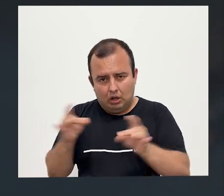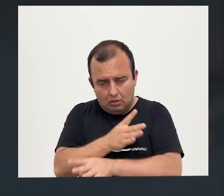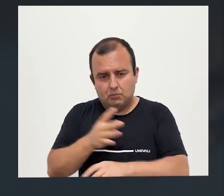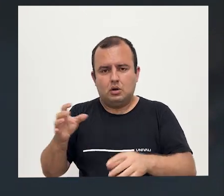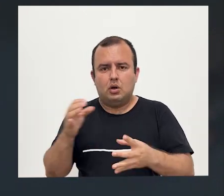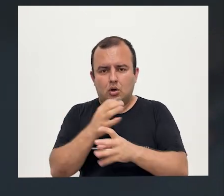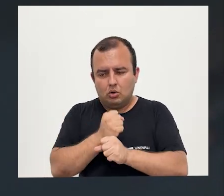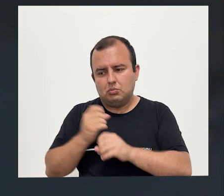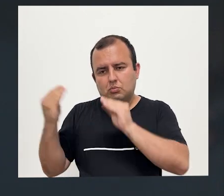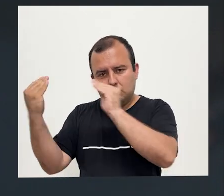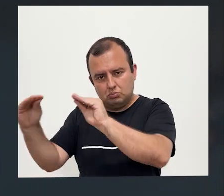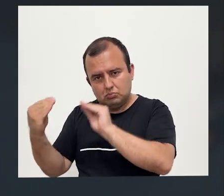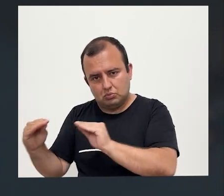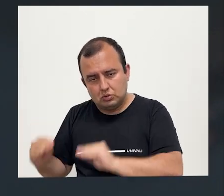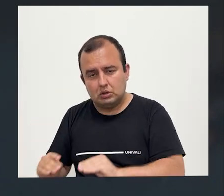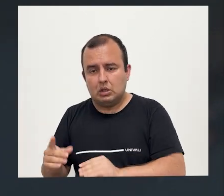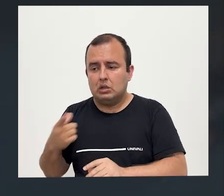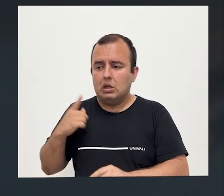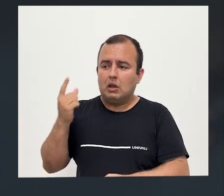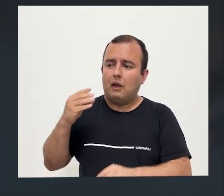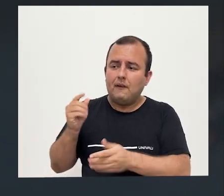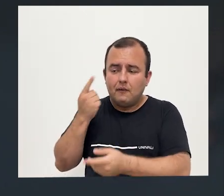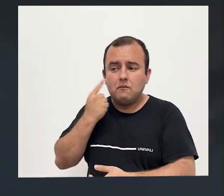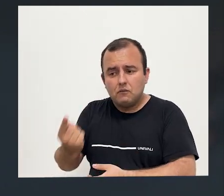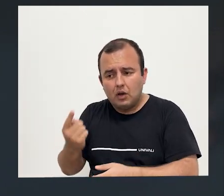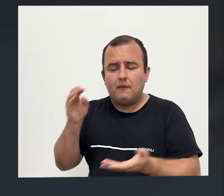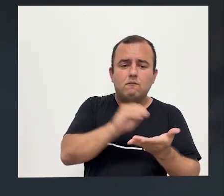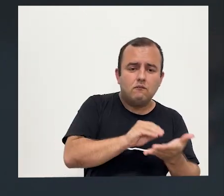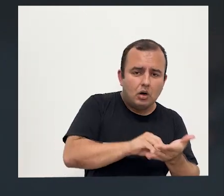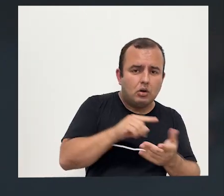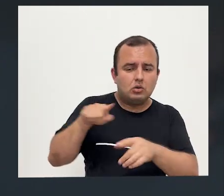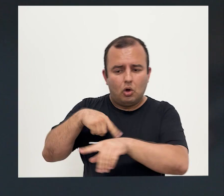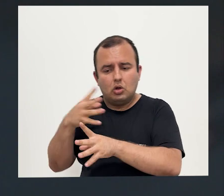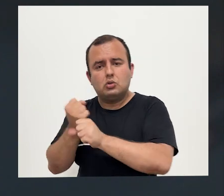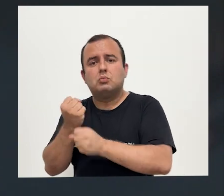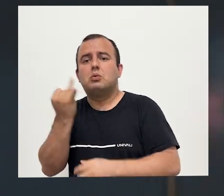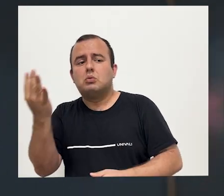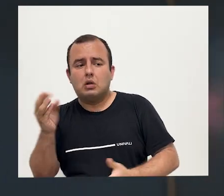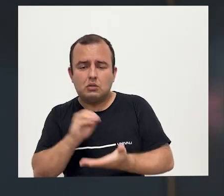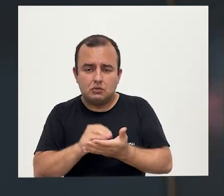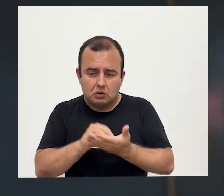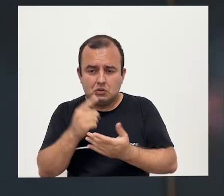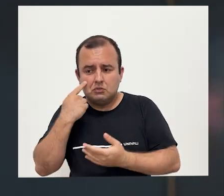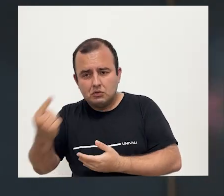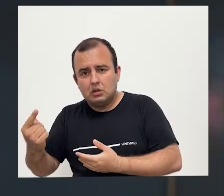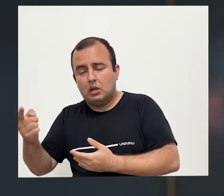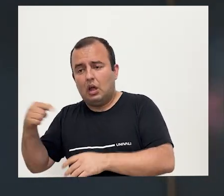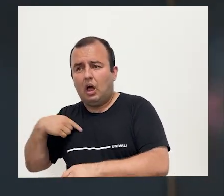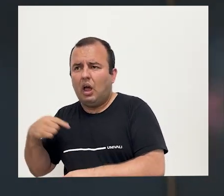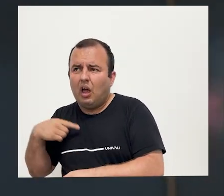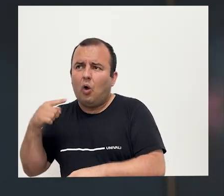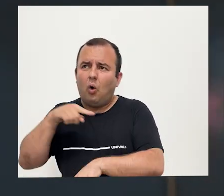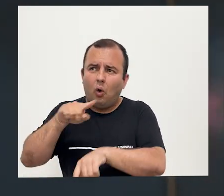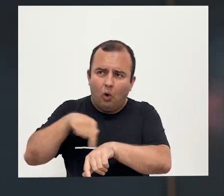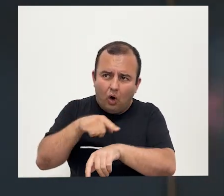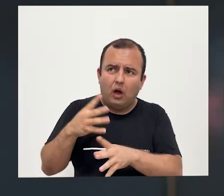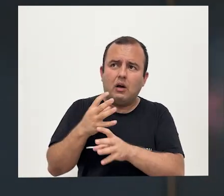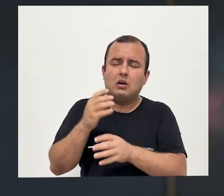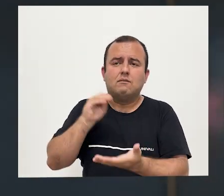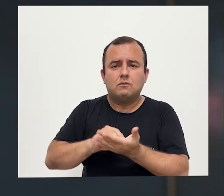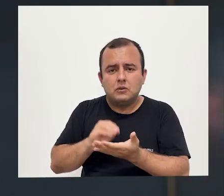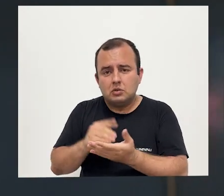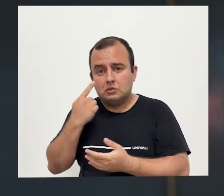você consegue maior controle sobre as horas que você já cumpriu e quantas você ainda precisa concluir. E para verificar quantas horas você deve